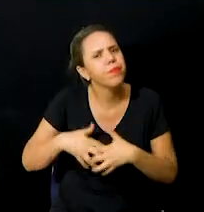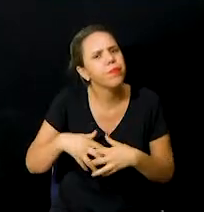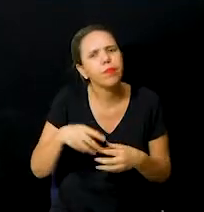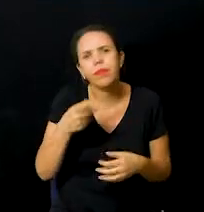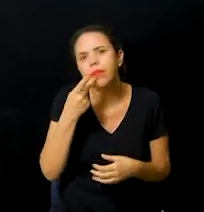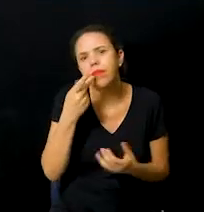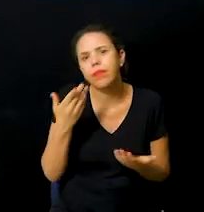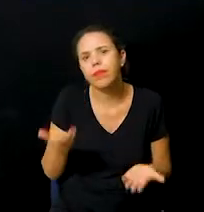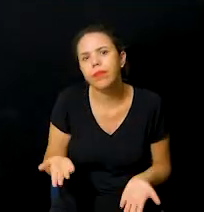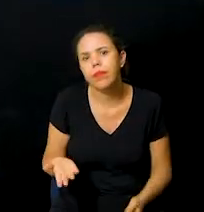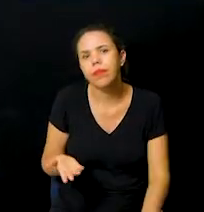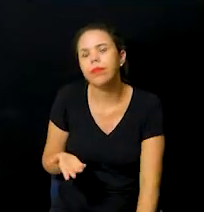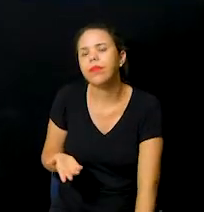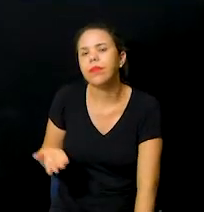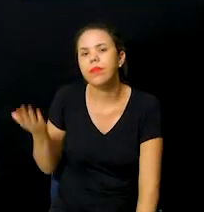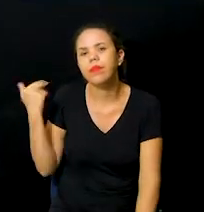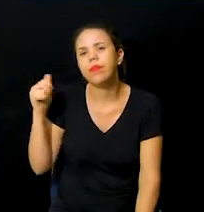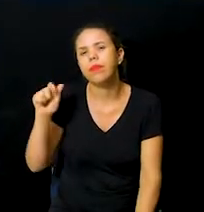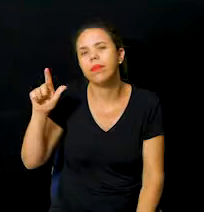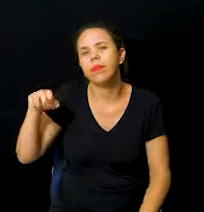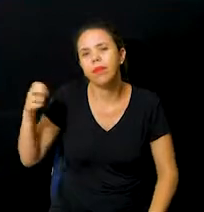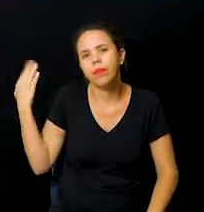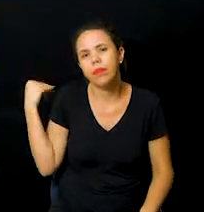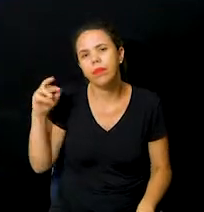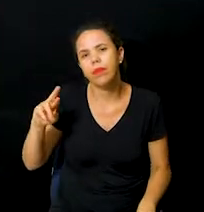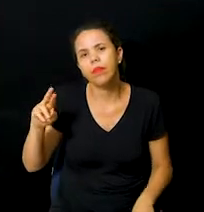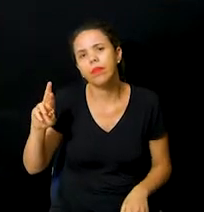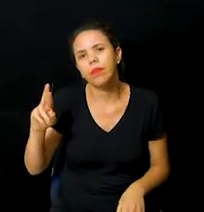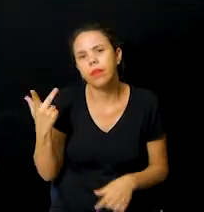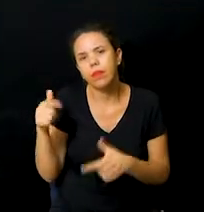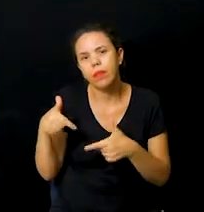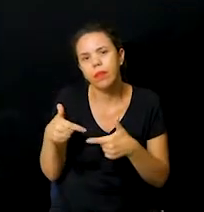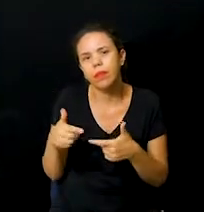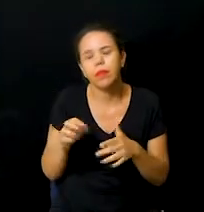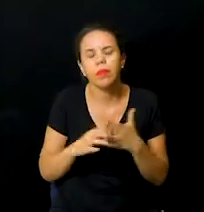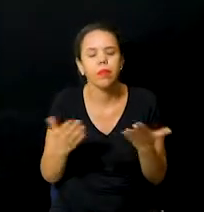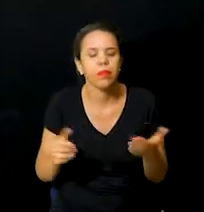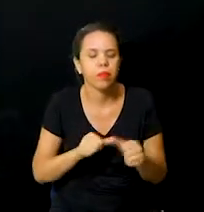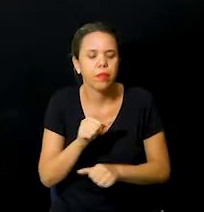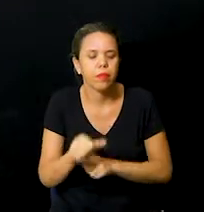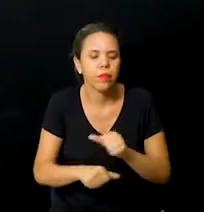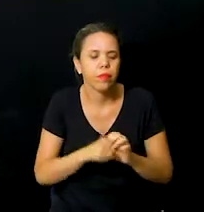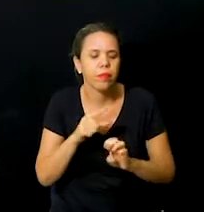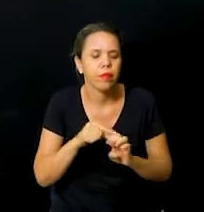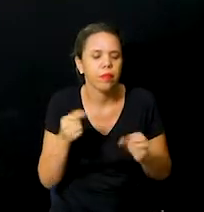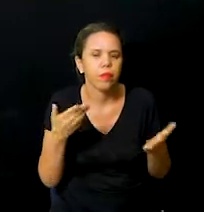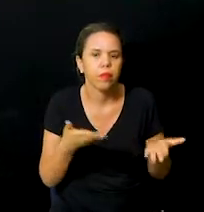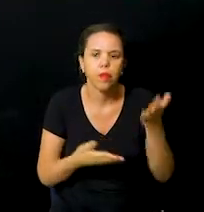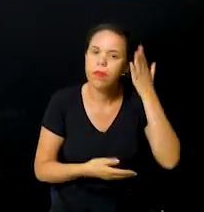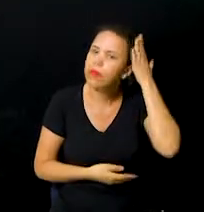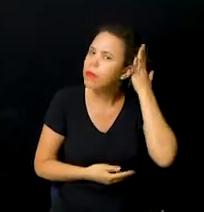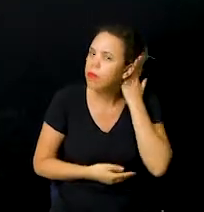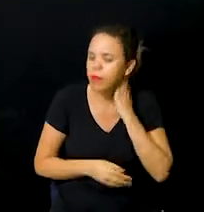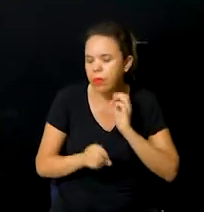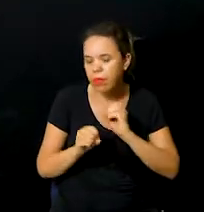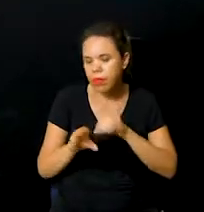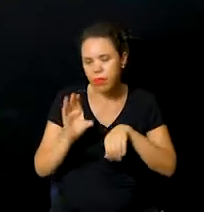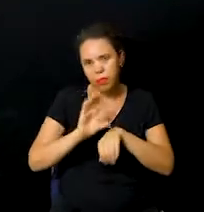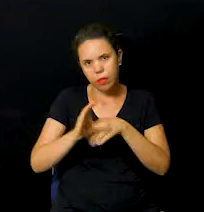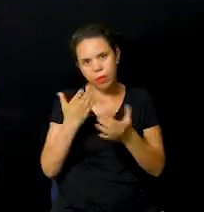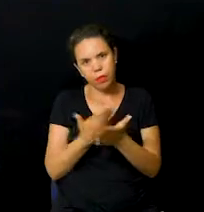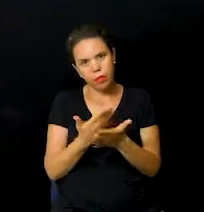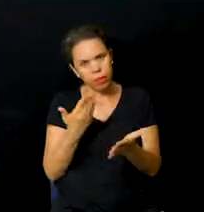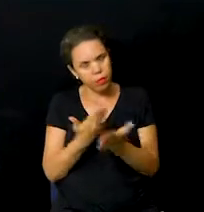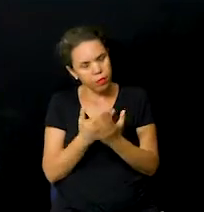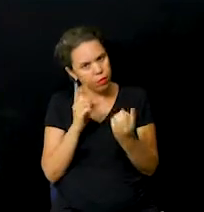para falar daquela Aline que trabalhava no RH de uma empresa e hoje dessa empreendedora que ministra